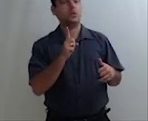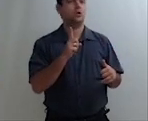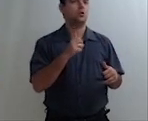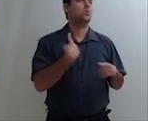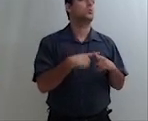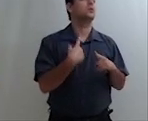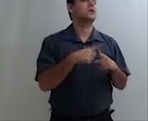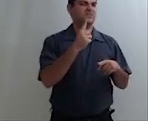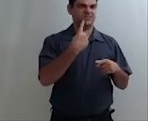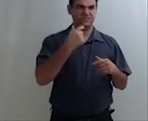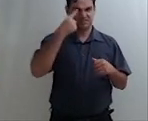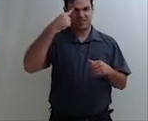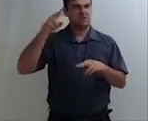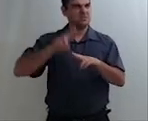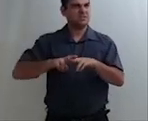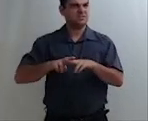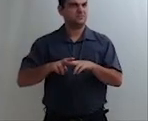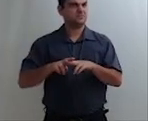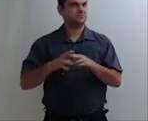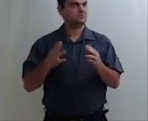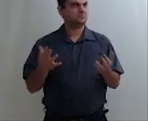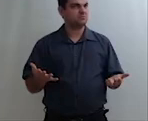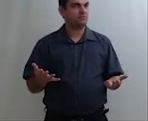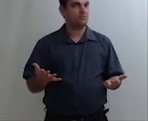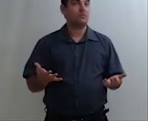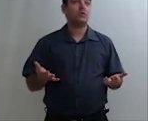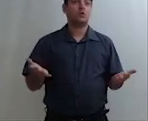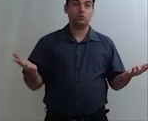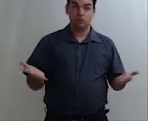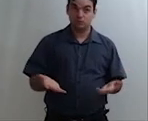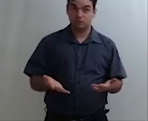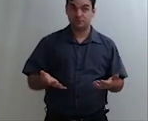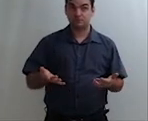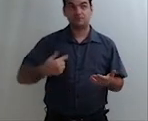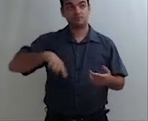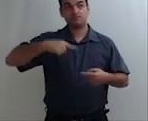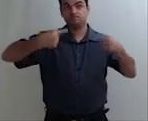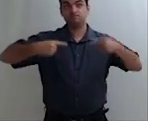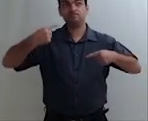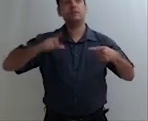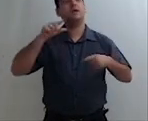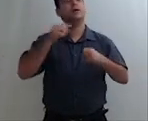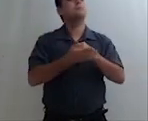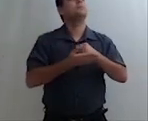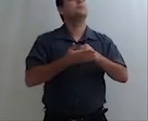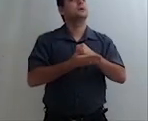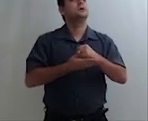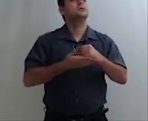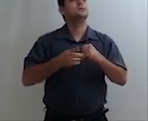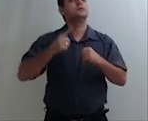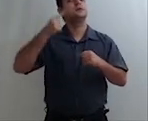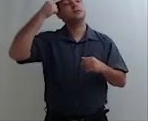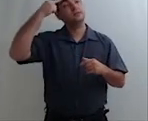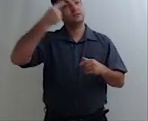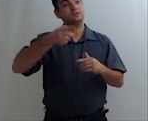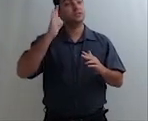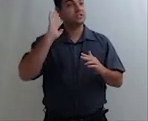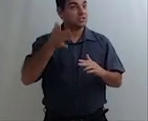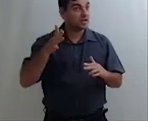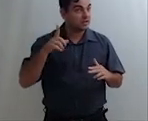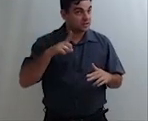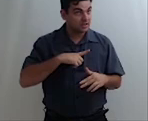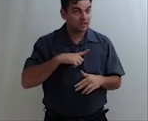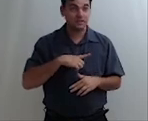uma diva ven que o que se tem que analisar aqui são os fundamentos da decisão que existe vale dizer a decisão